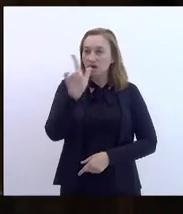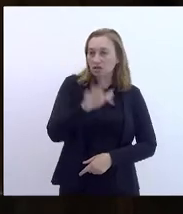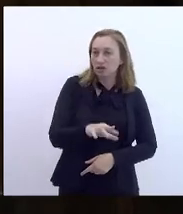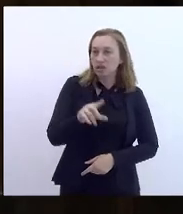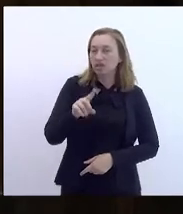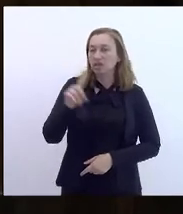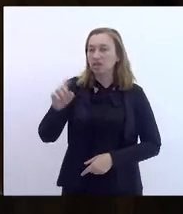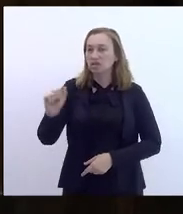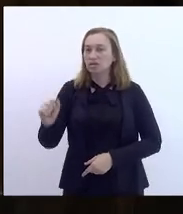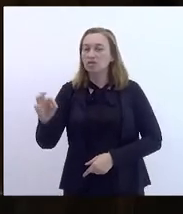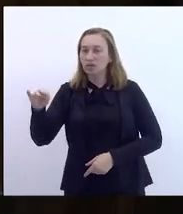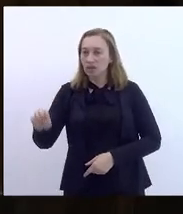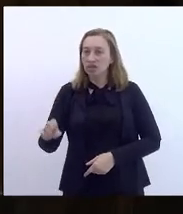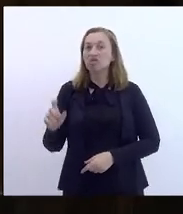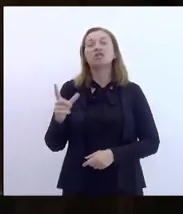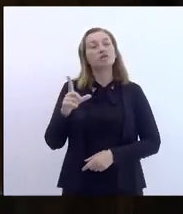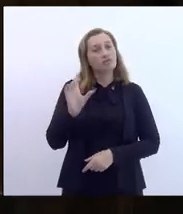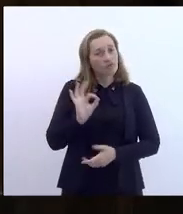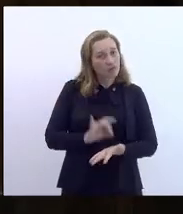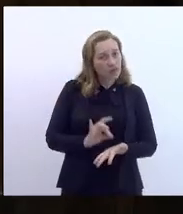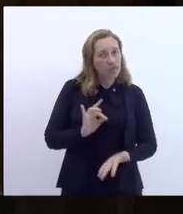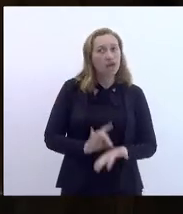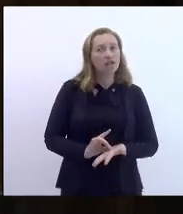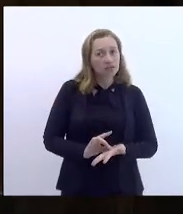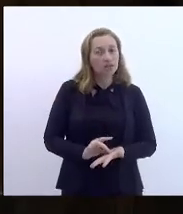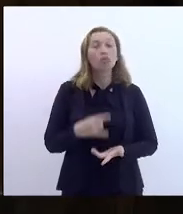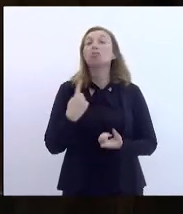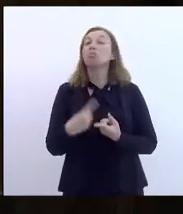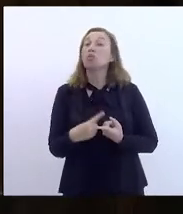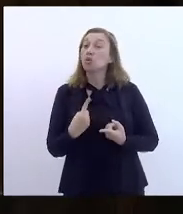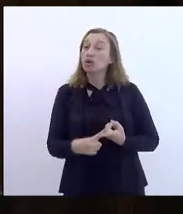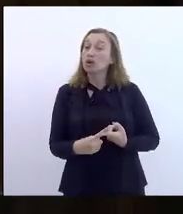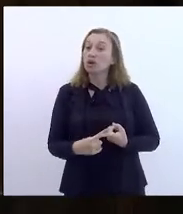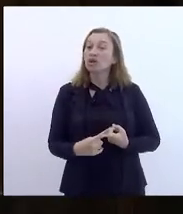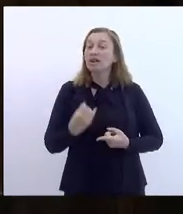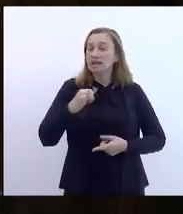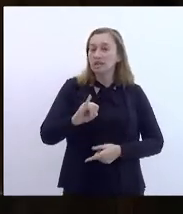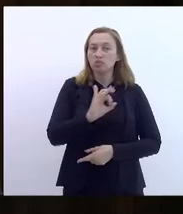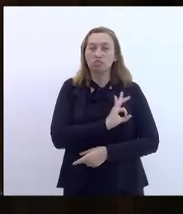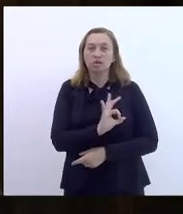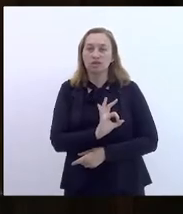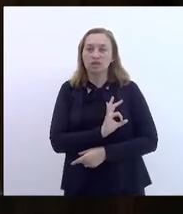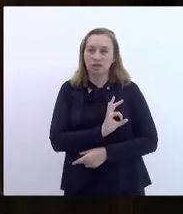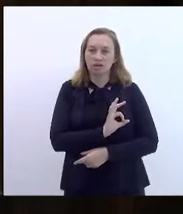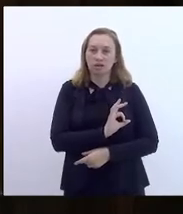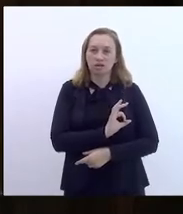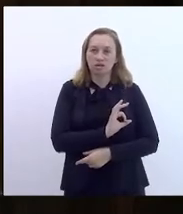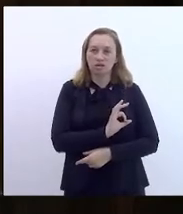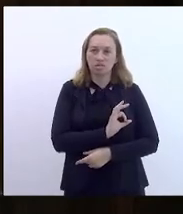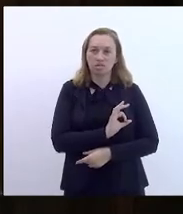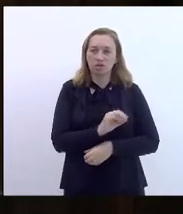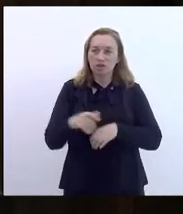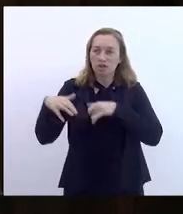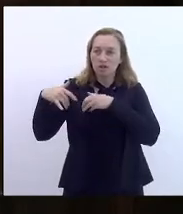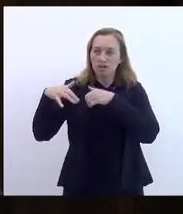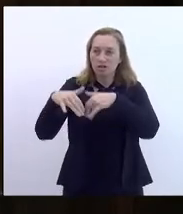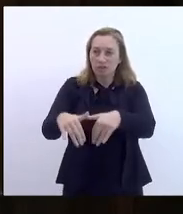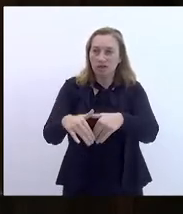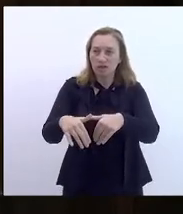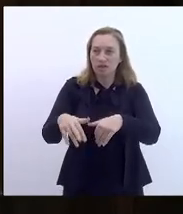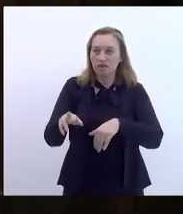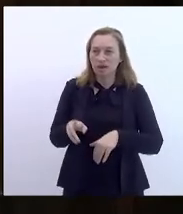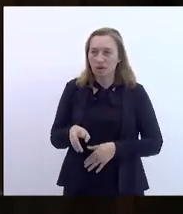na zona oeste ele tinha razão porque se o policial invadir a